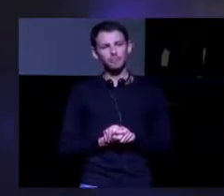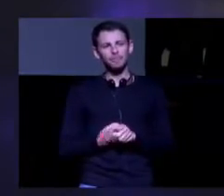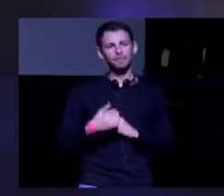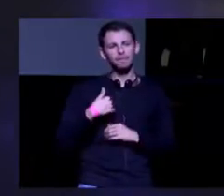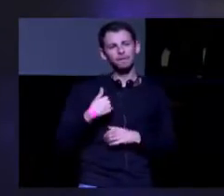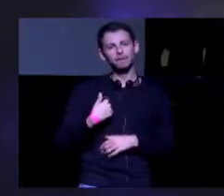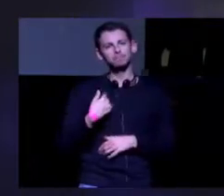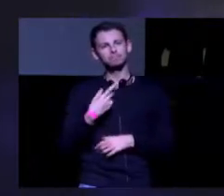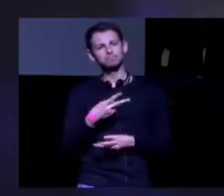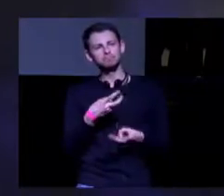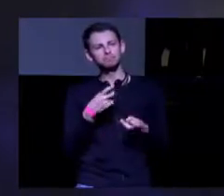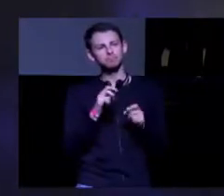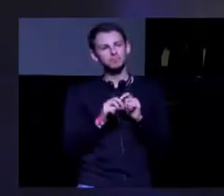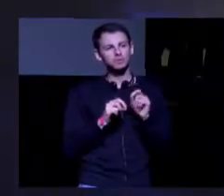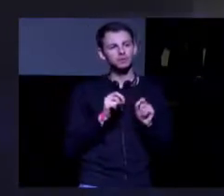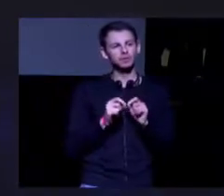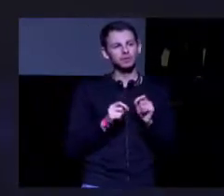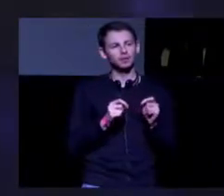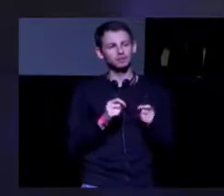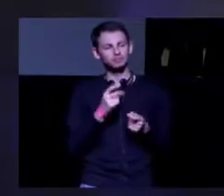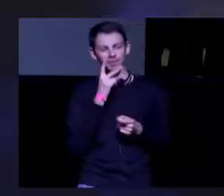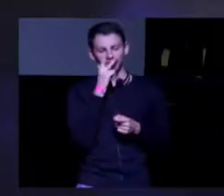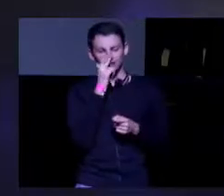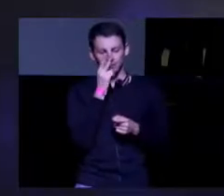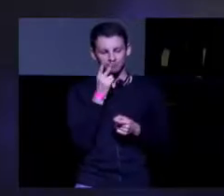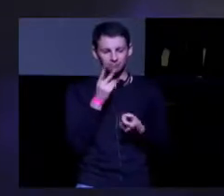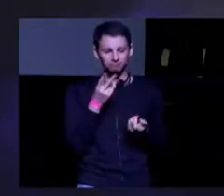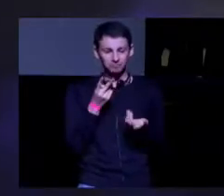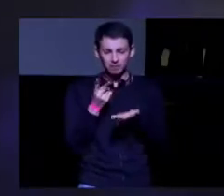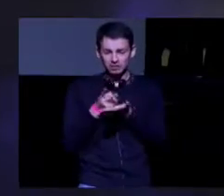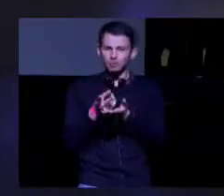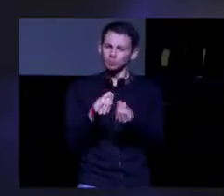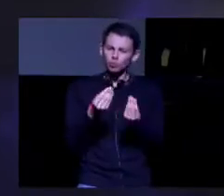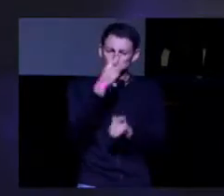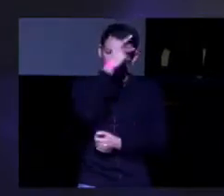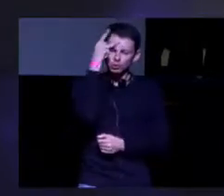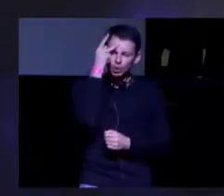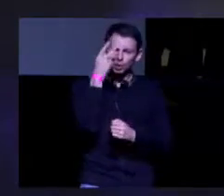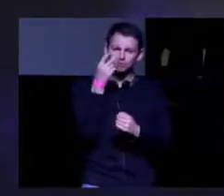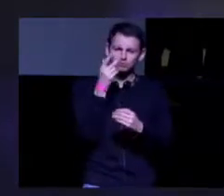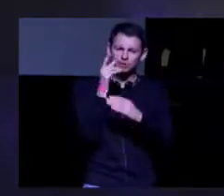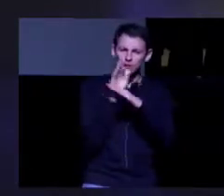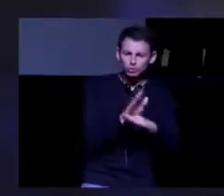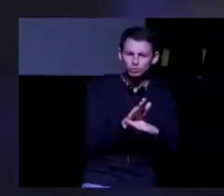vive muito isso. Sempre muitas pessoas ajudando, é sempre